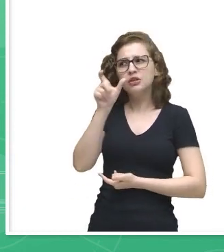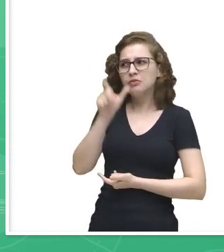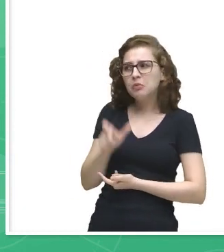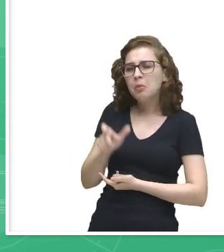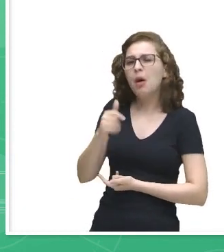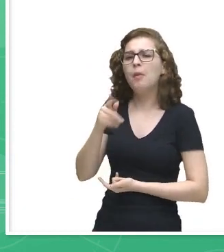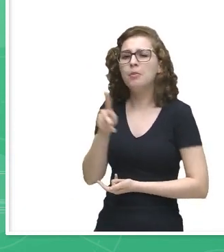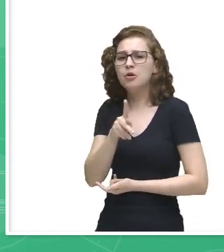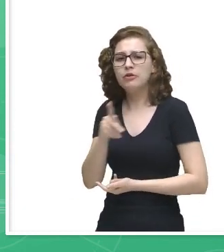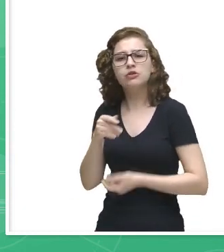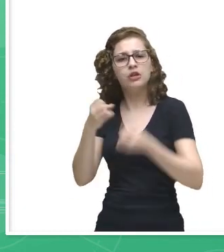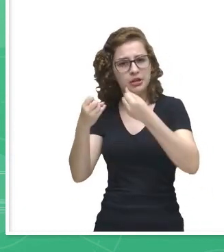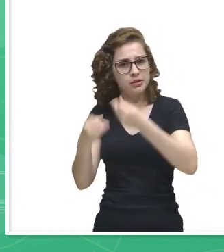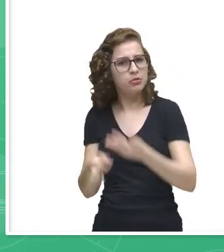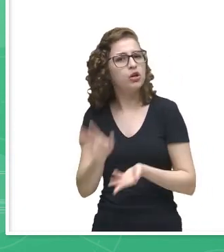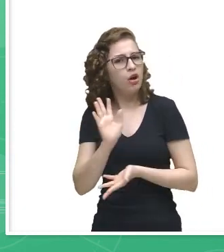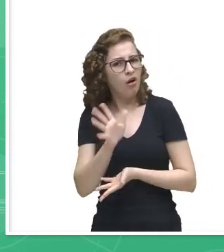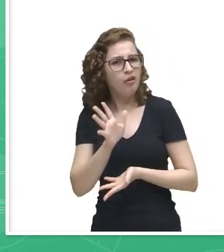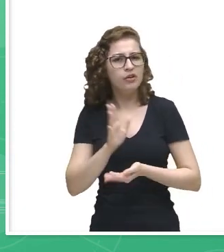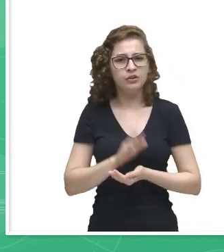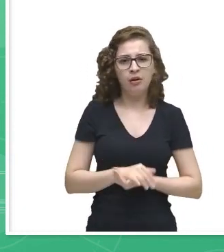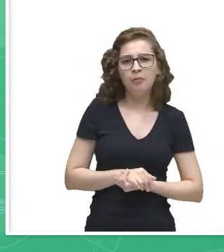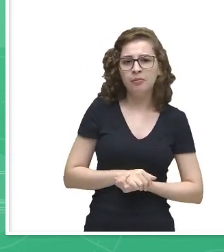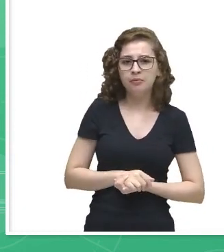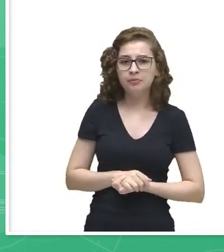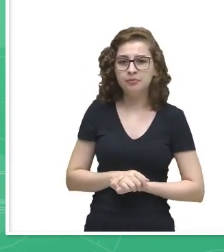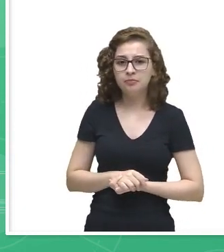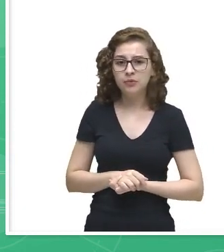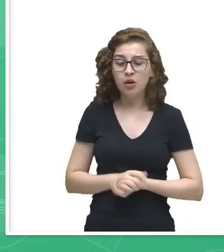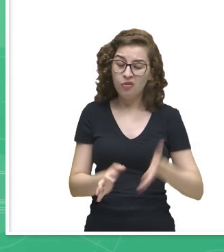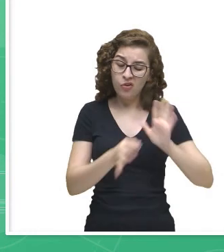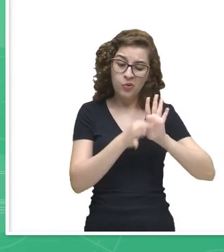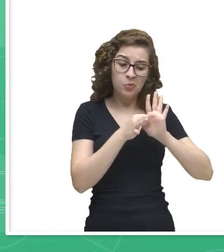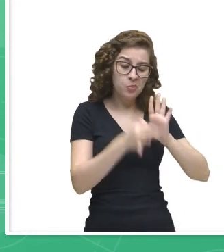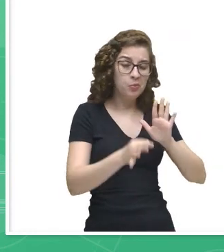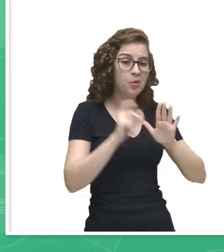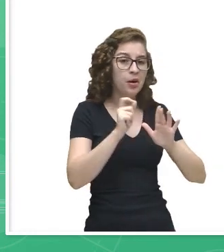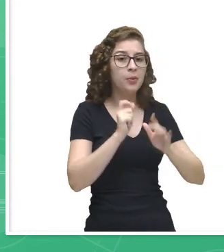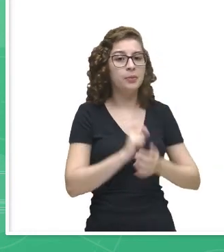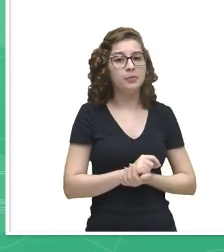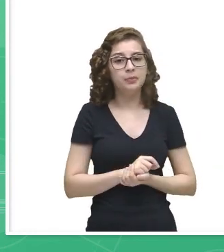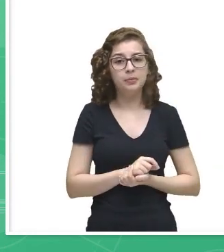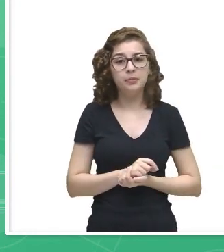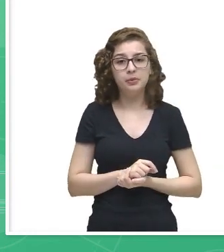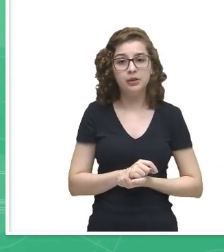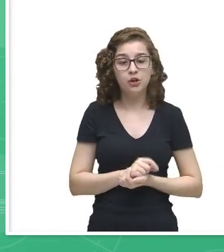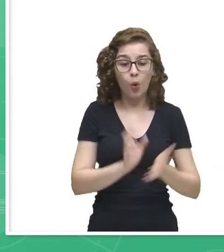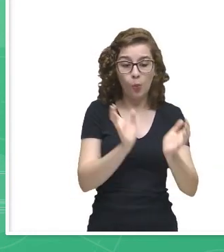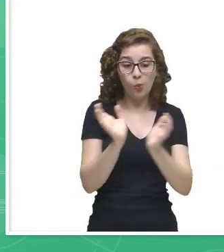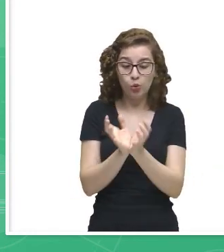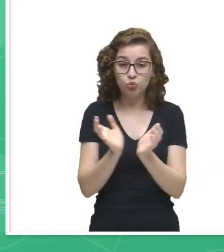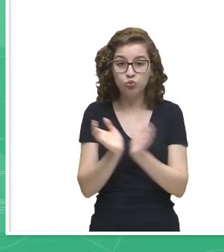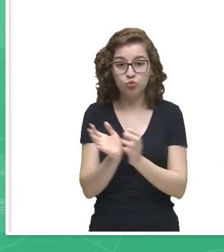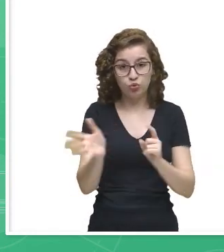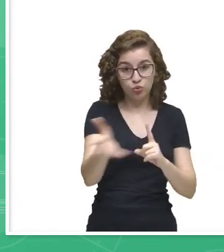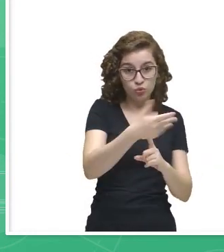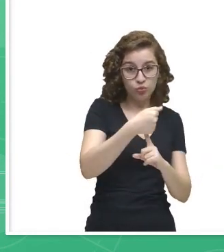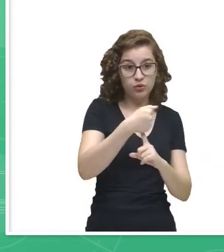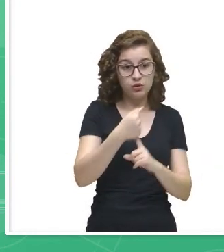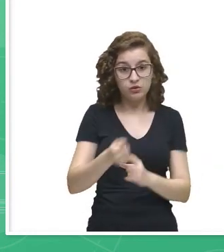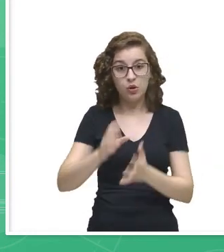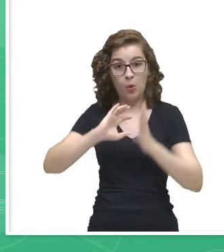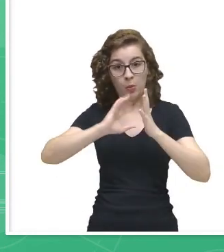vocês, não foi? Foi um argumento sistematicamente utilizado pelos partidos fascista